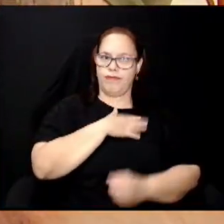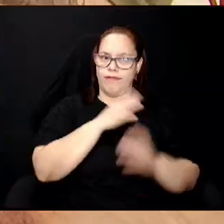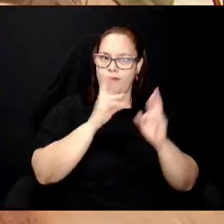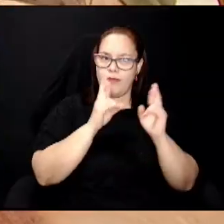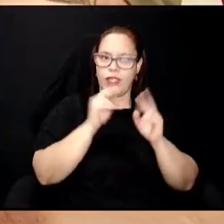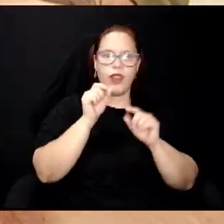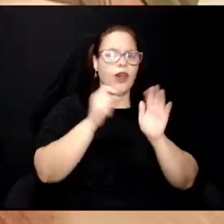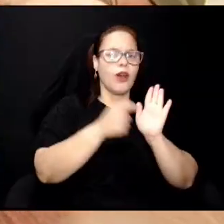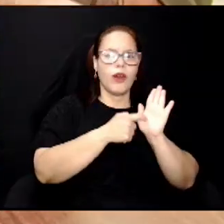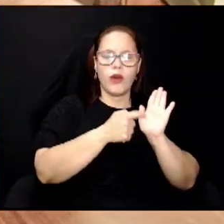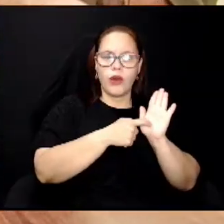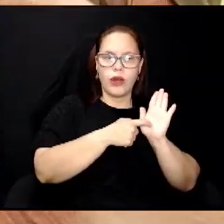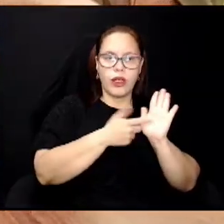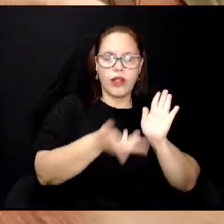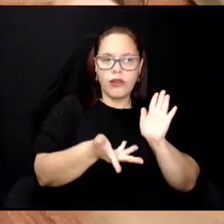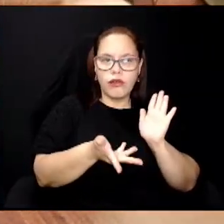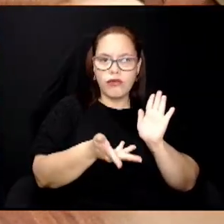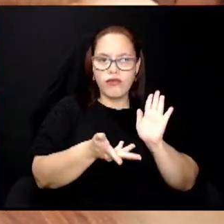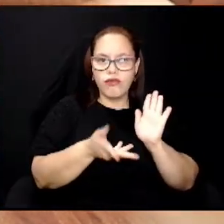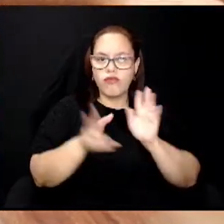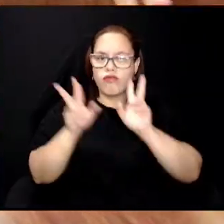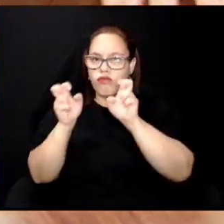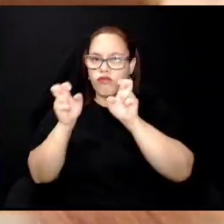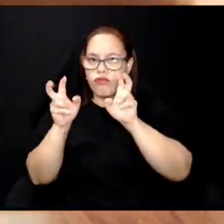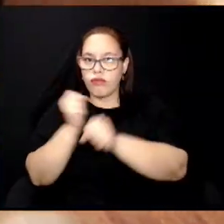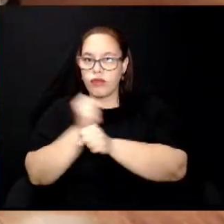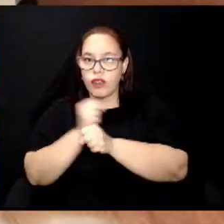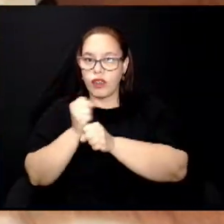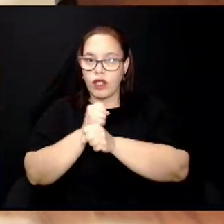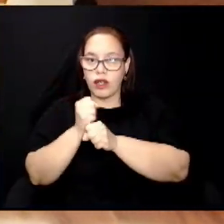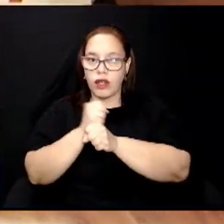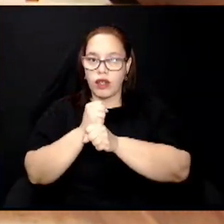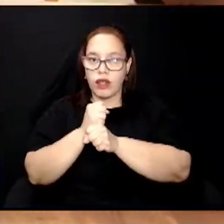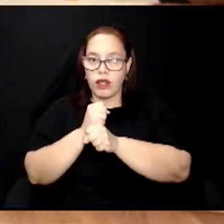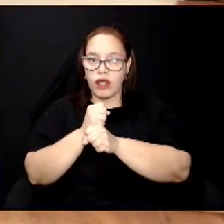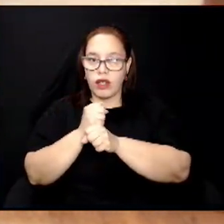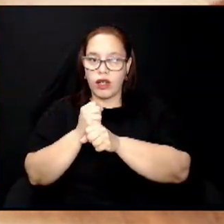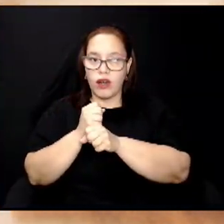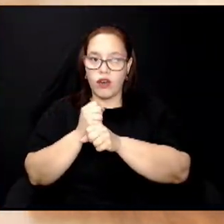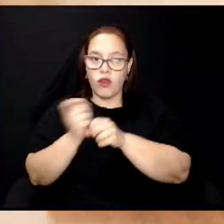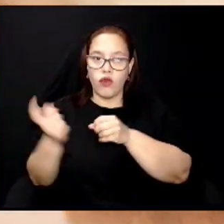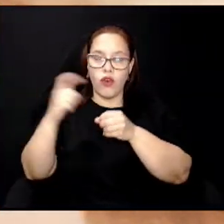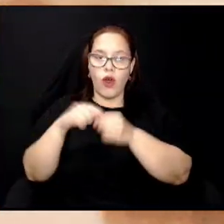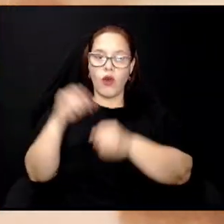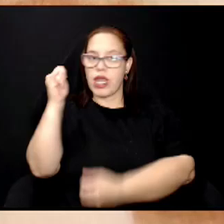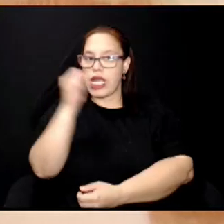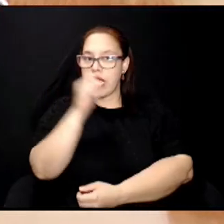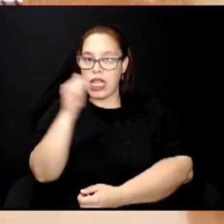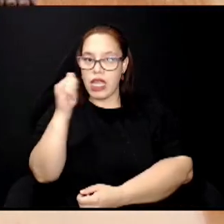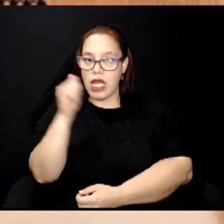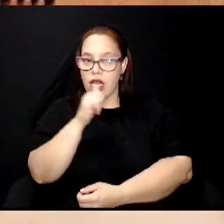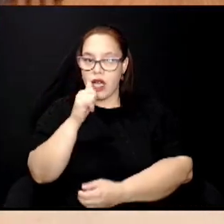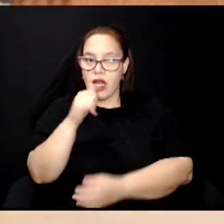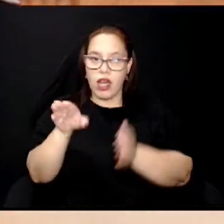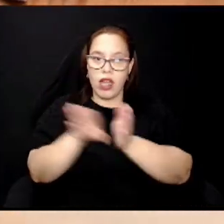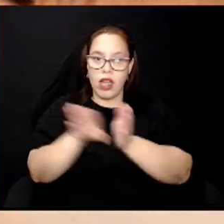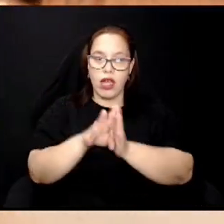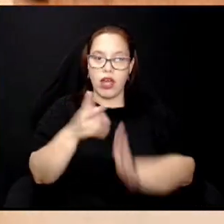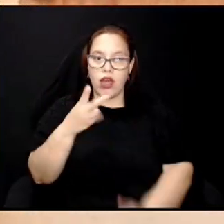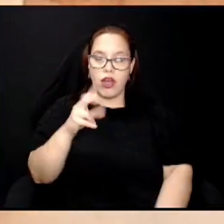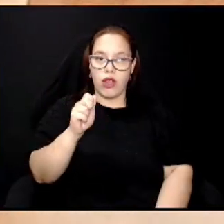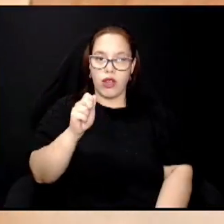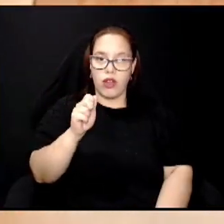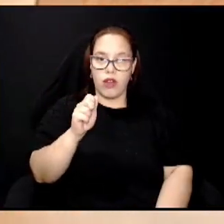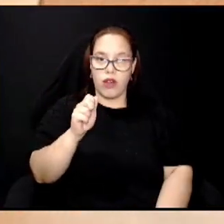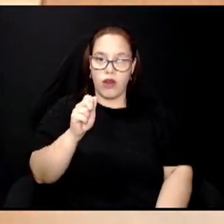aqui? O tema esse ano era Volta à Itália, né? Então a gente pensou de entrada 2 arantines, que são um bolinho de risoto,